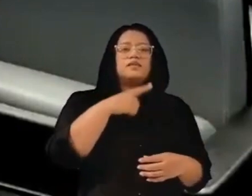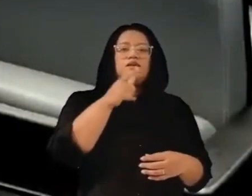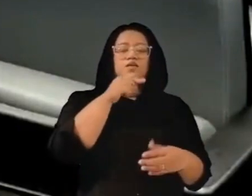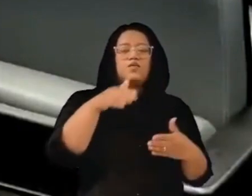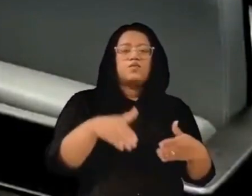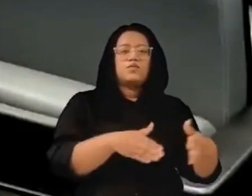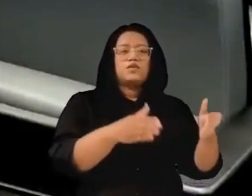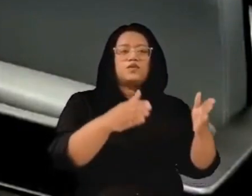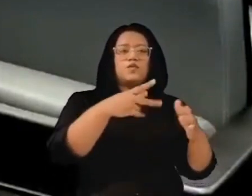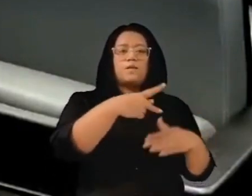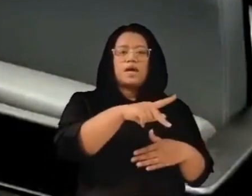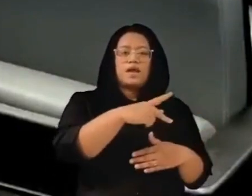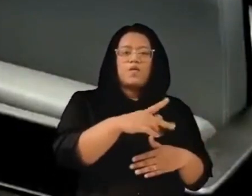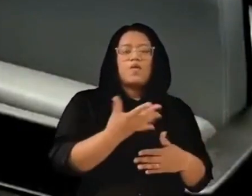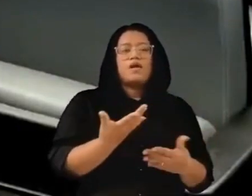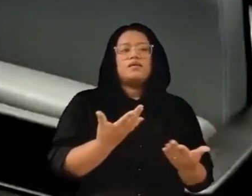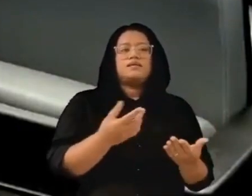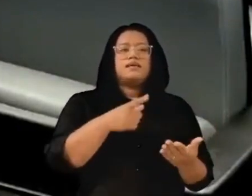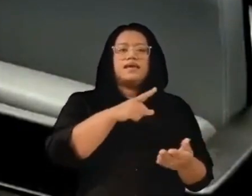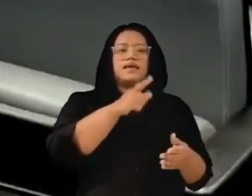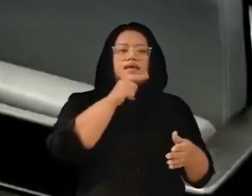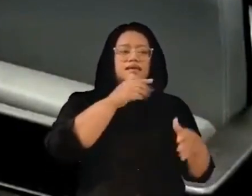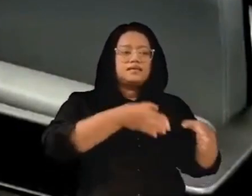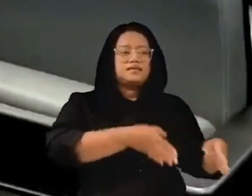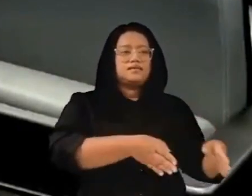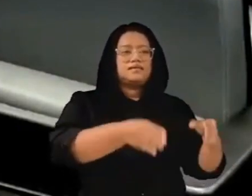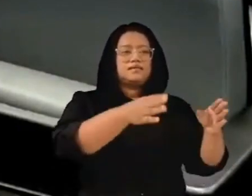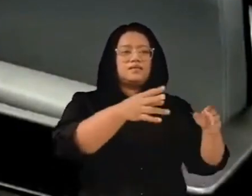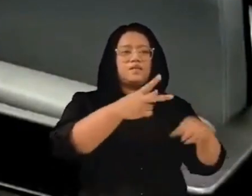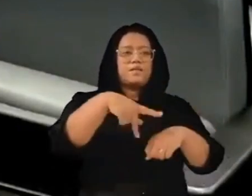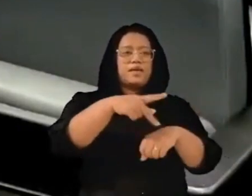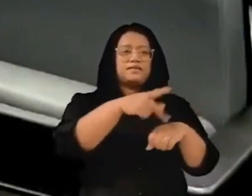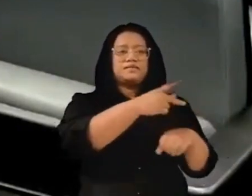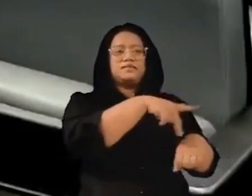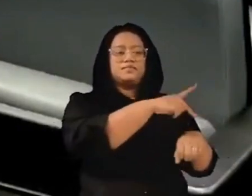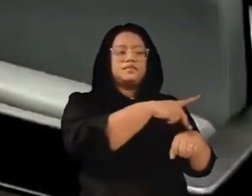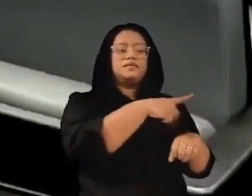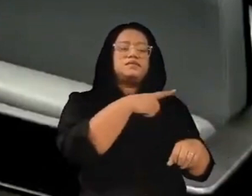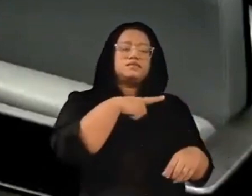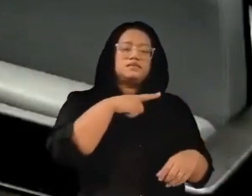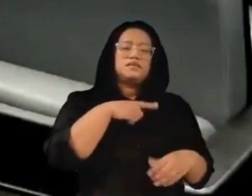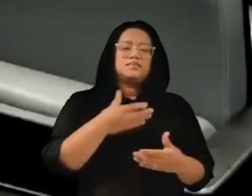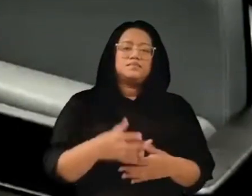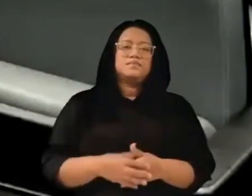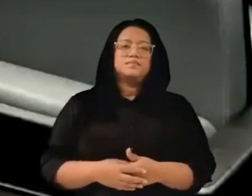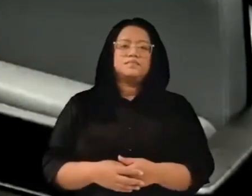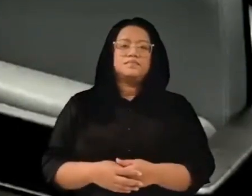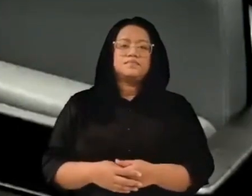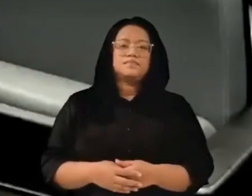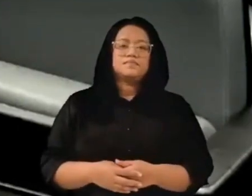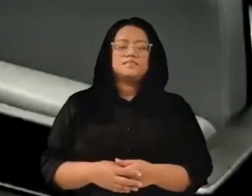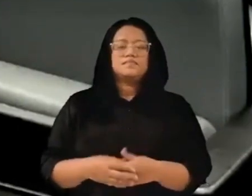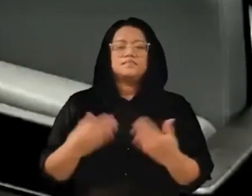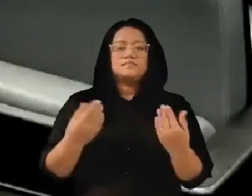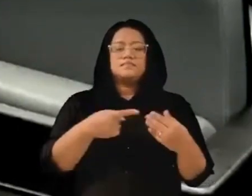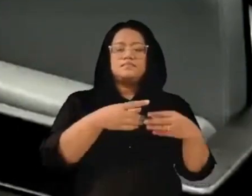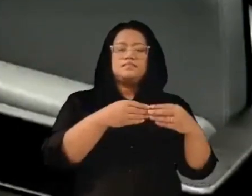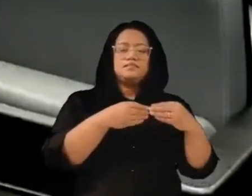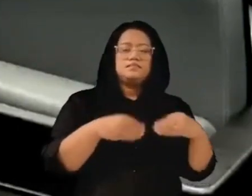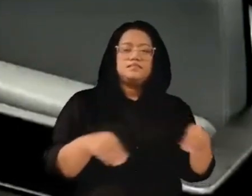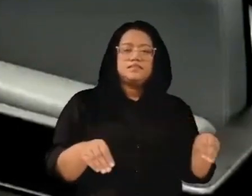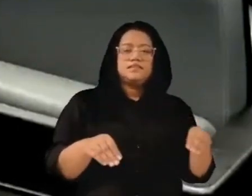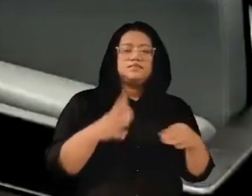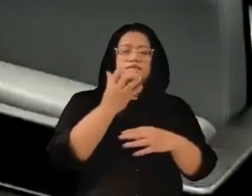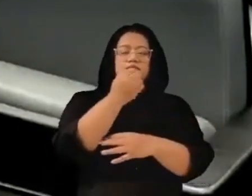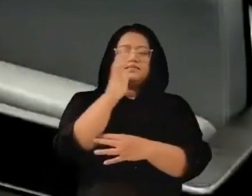Corumbá, que também são rios transfronteiriços, isso no Brasil inteiro. A questão do dano ambiental em águas transfronteiriças